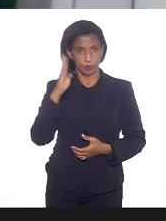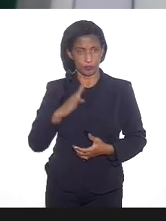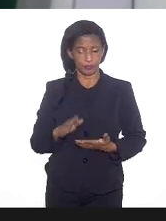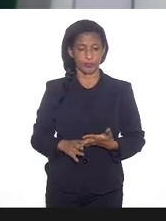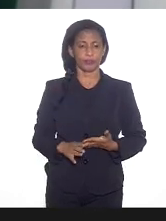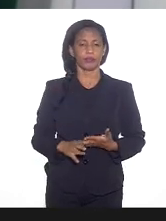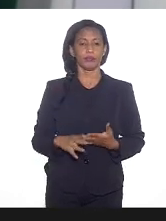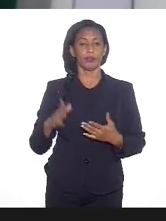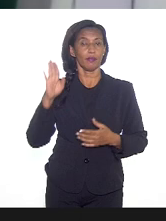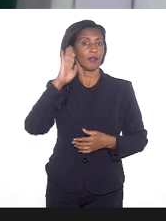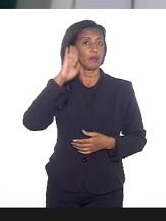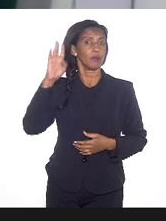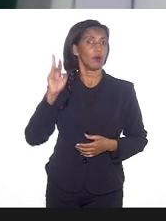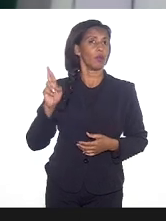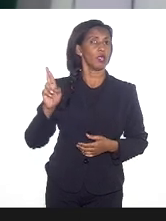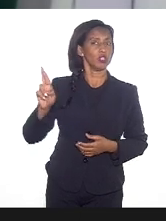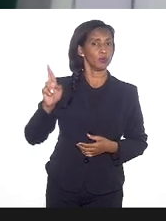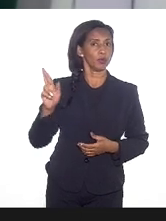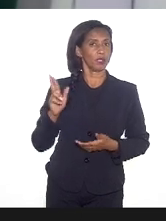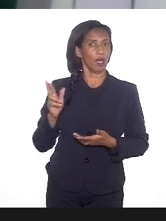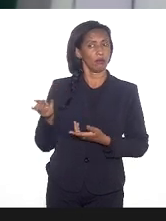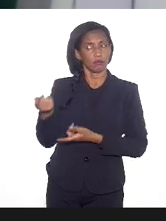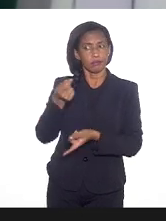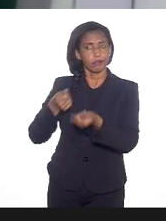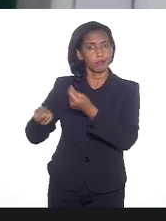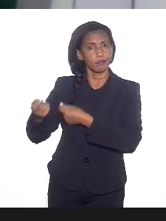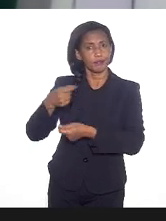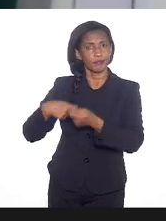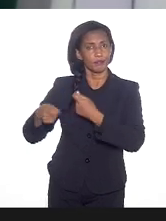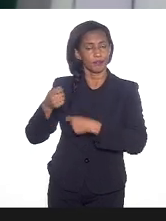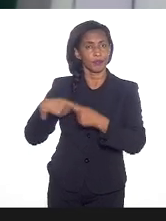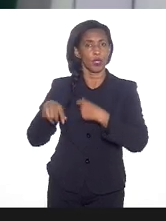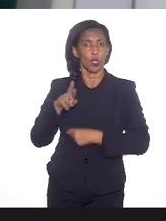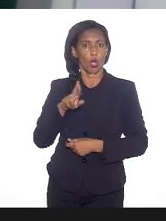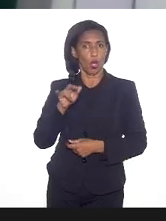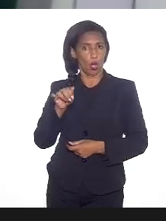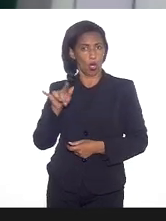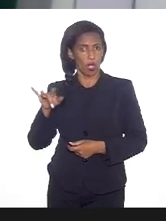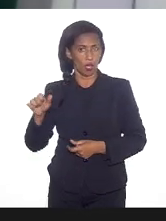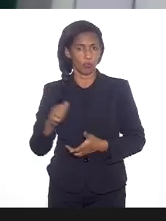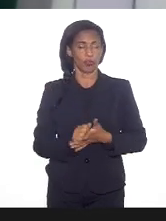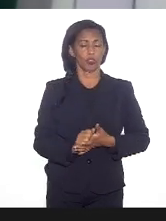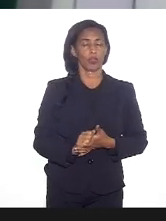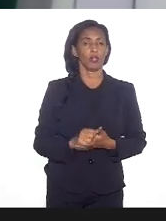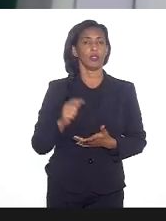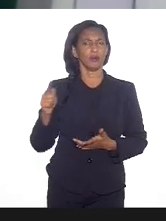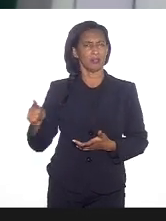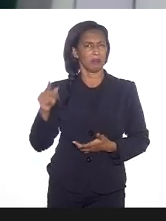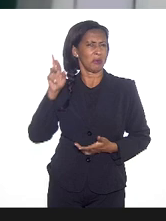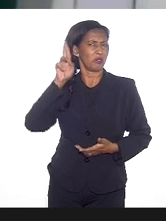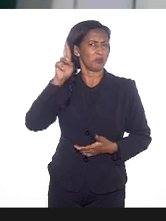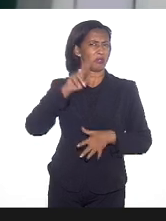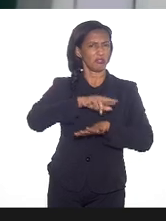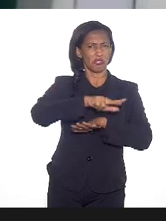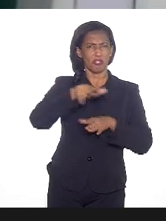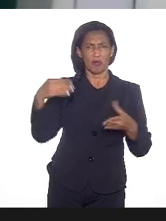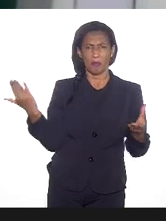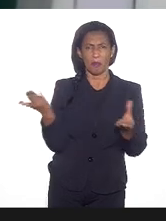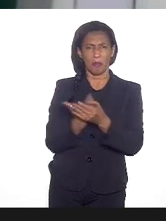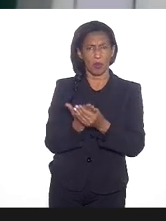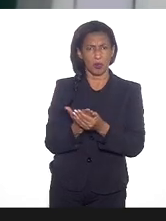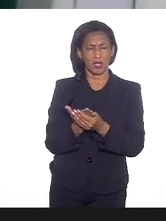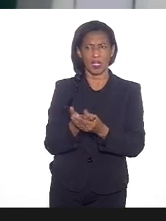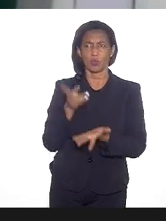Paribas, principais responsáveis financeiros das operações de antecipação de royalties, protagonistas de diversos processos que causaram e